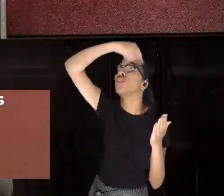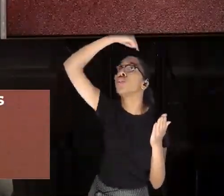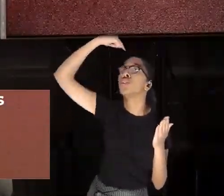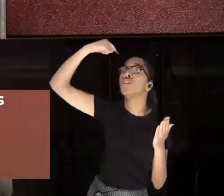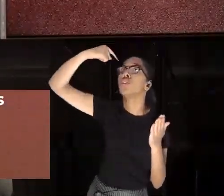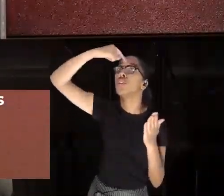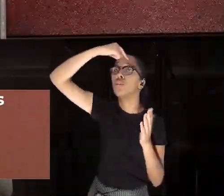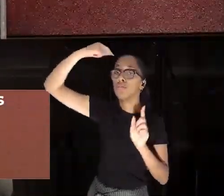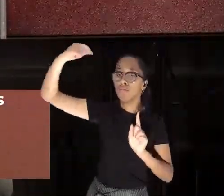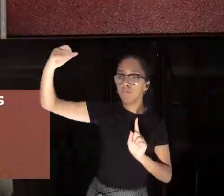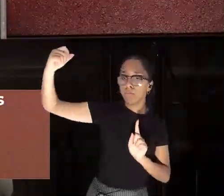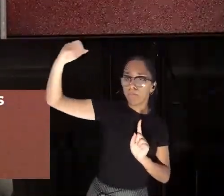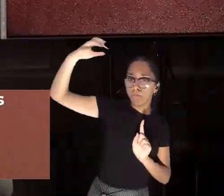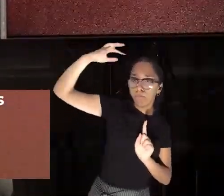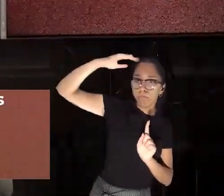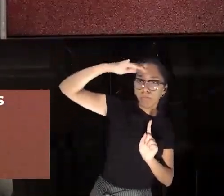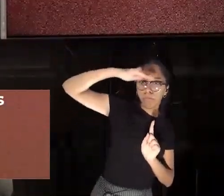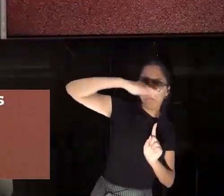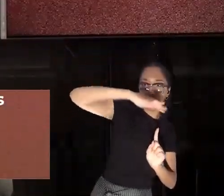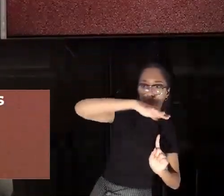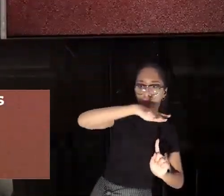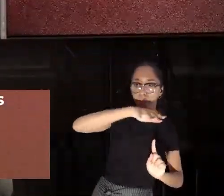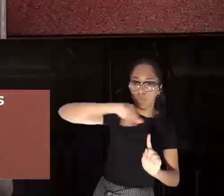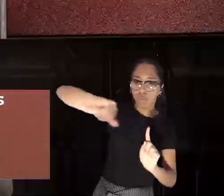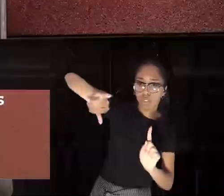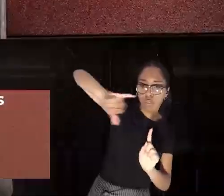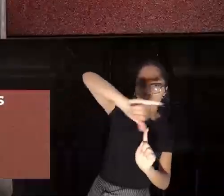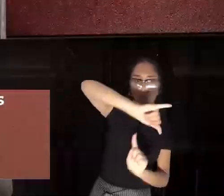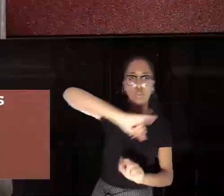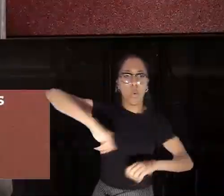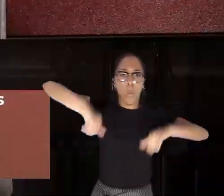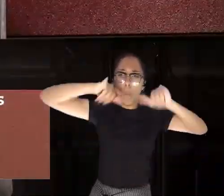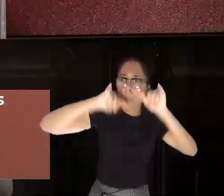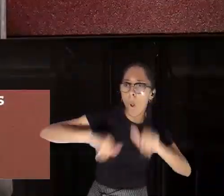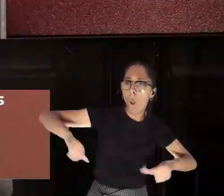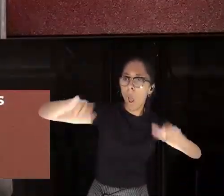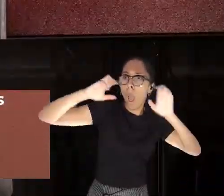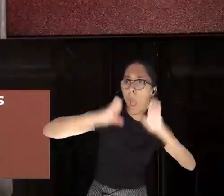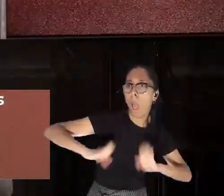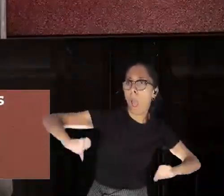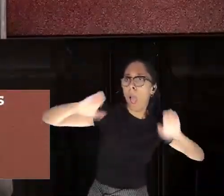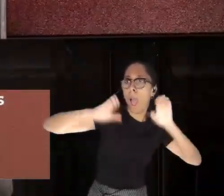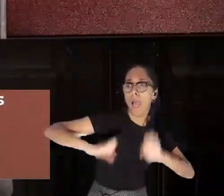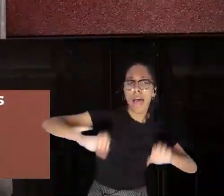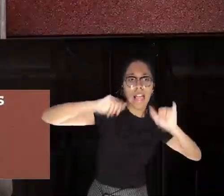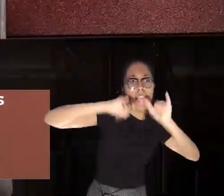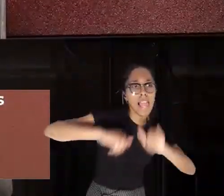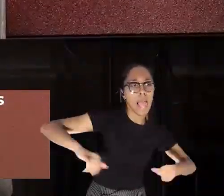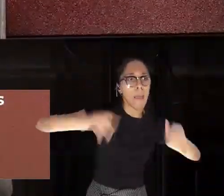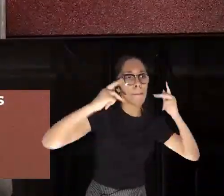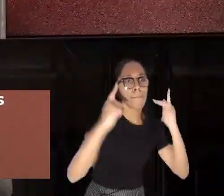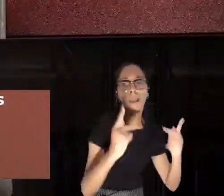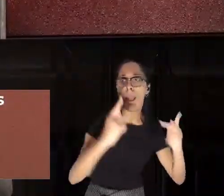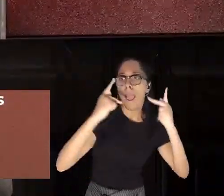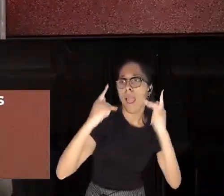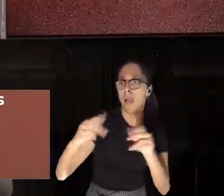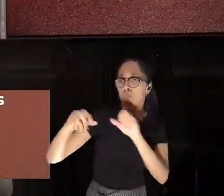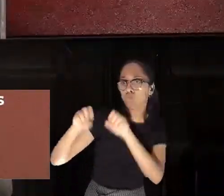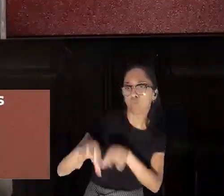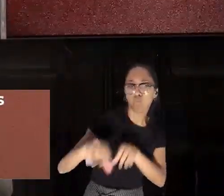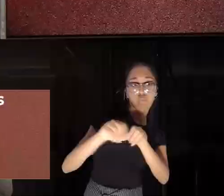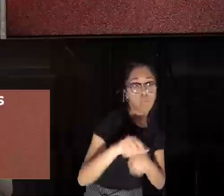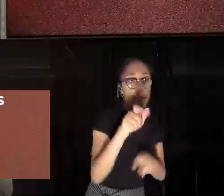para pregar as boas novas aos pobres. Ele me enviou para proclamar liberdade aos presos e recuperação de vista aos cegos,